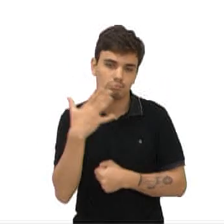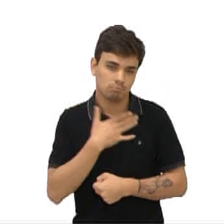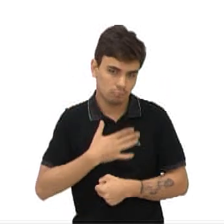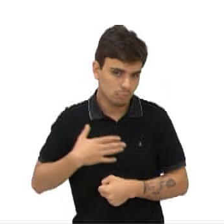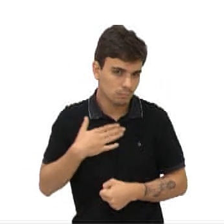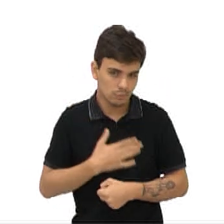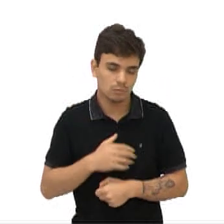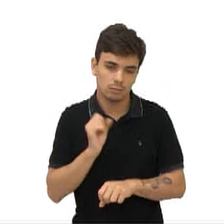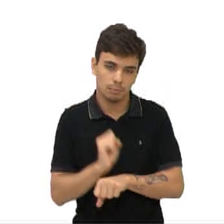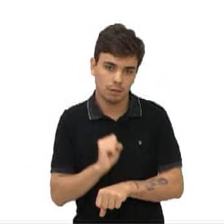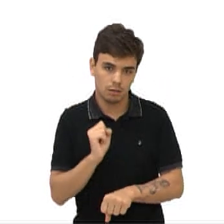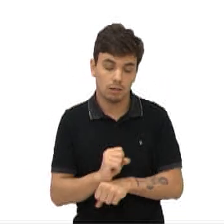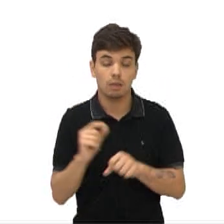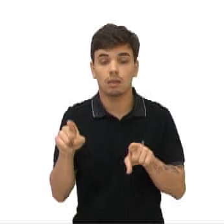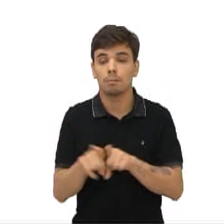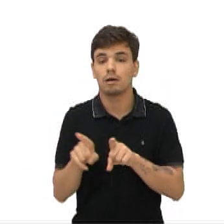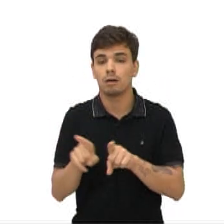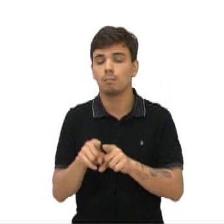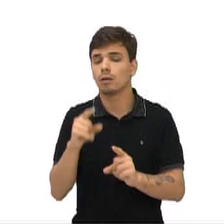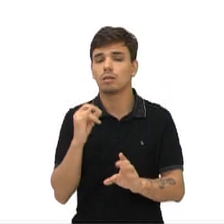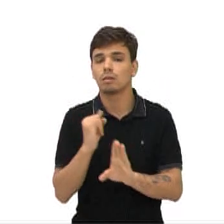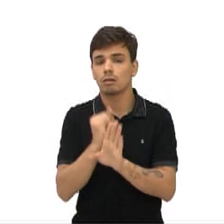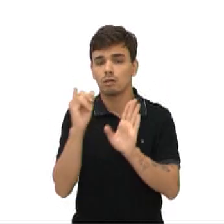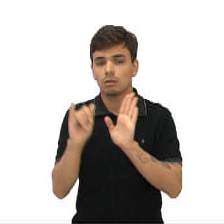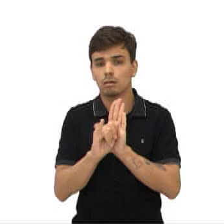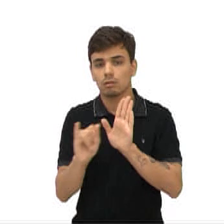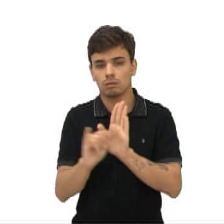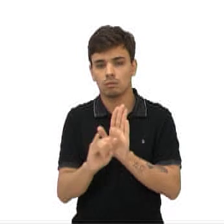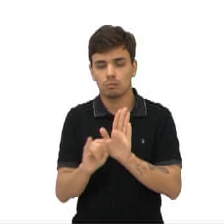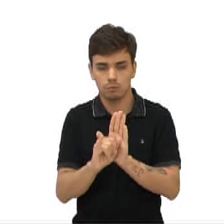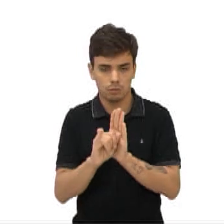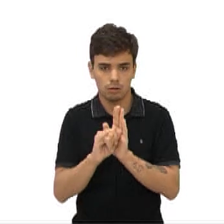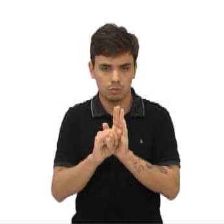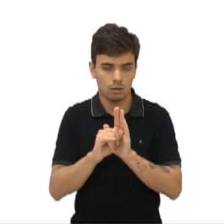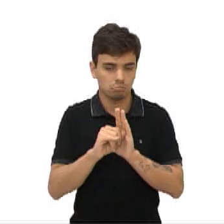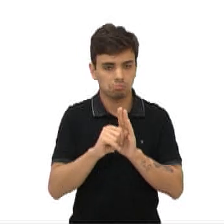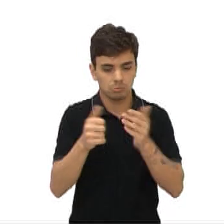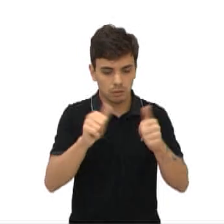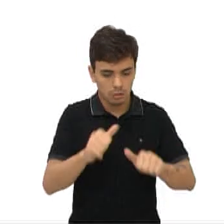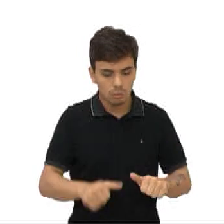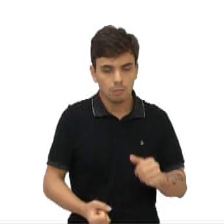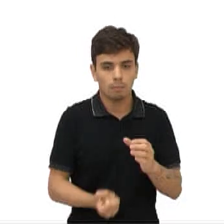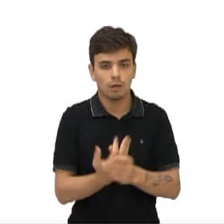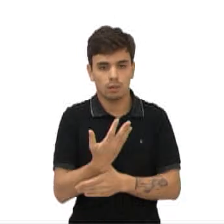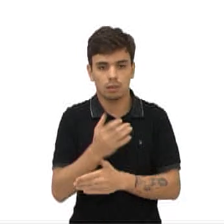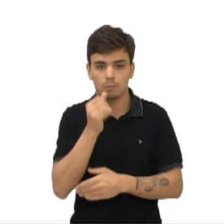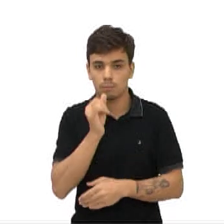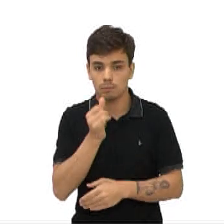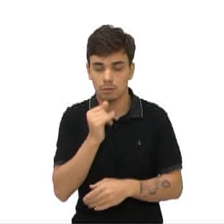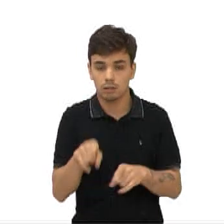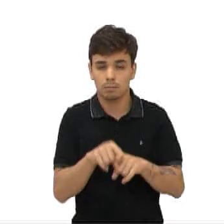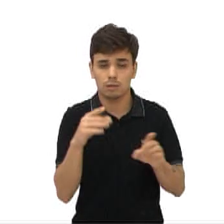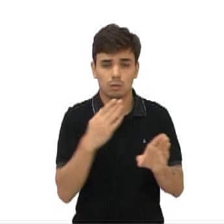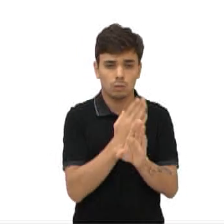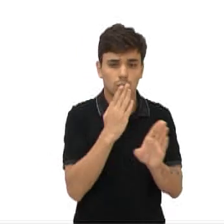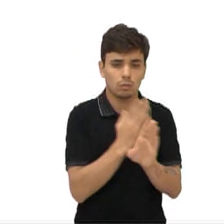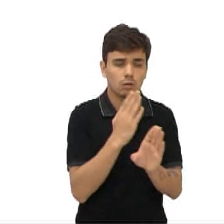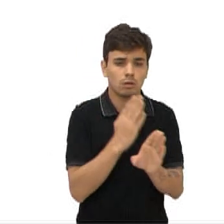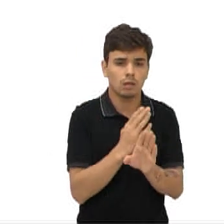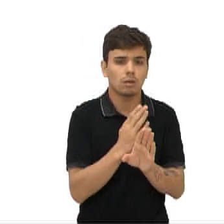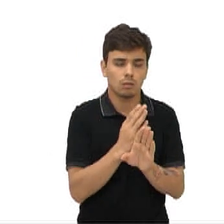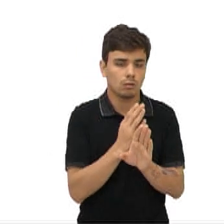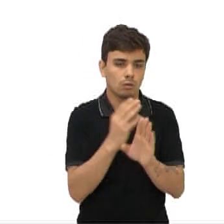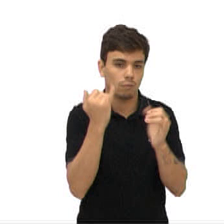gostado. Identificamos os elementos que constroem a narrativa, localizamos as informações explícitas em um